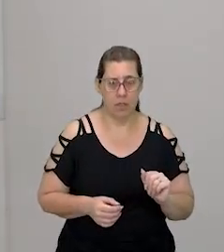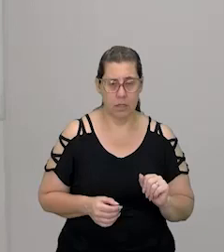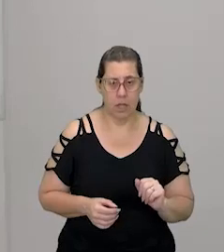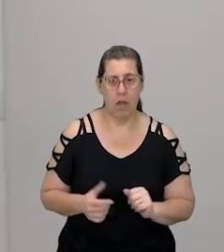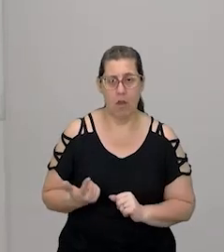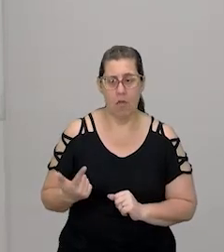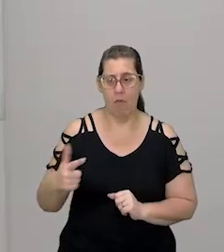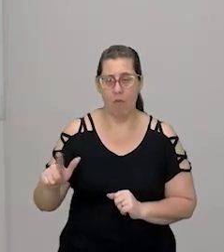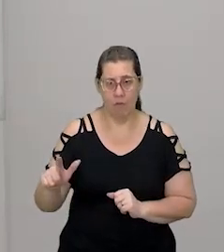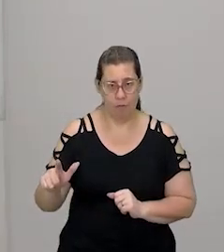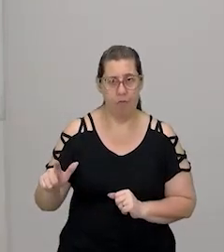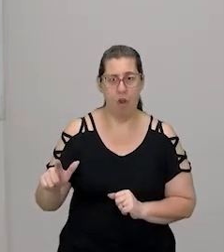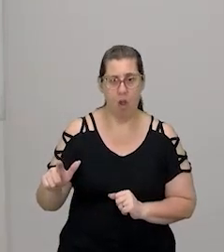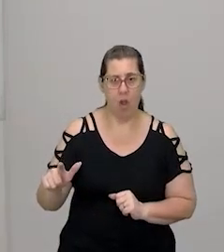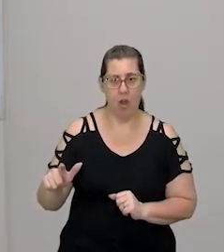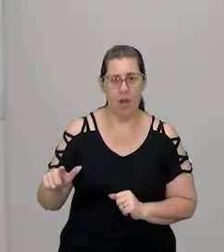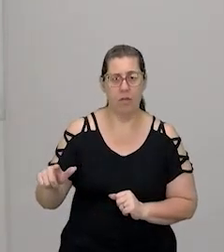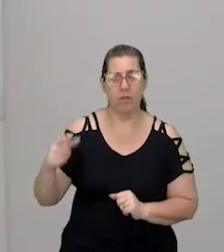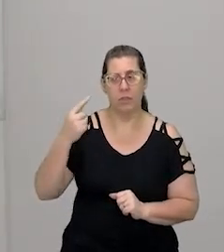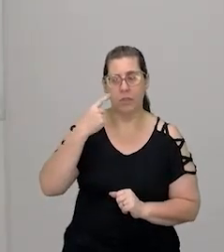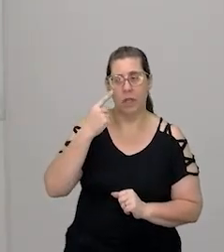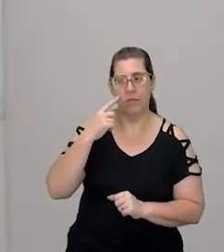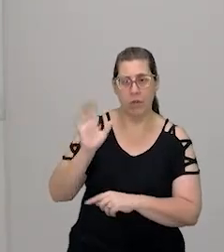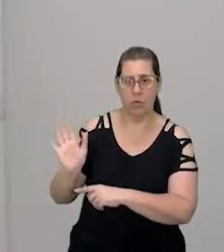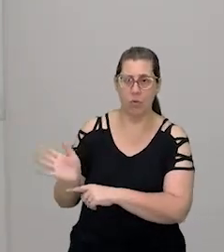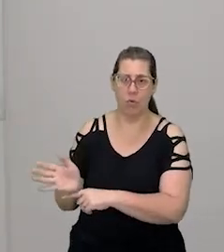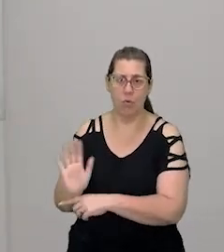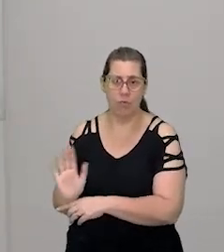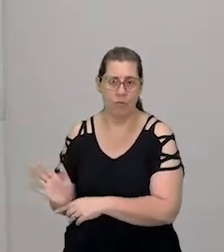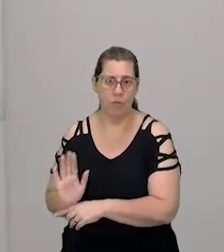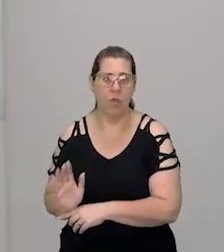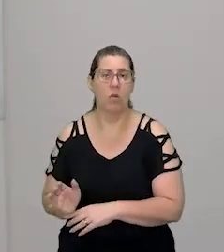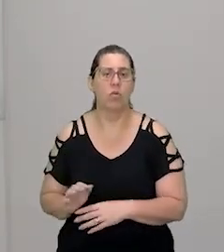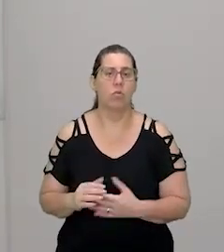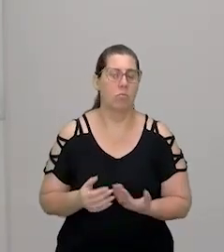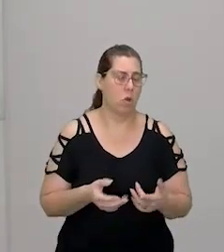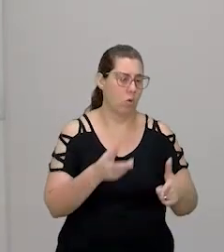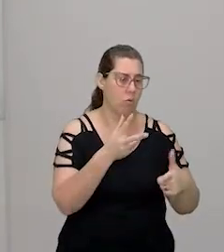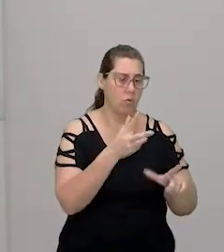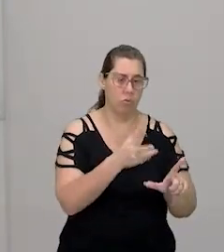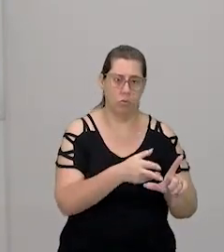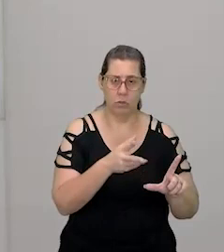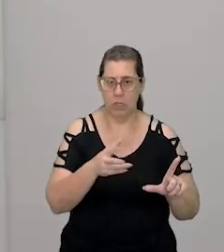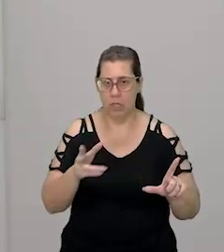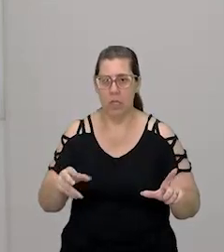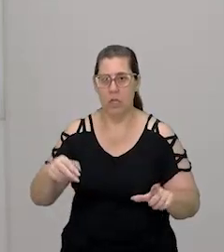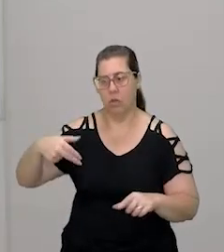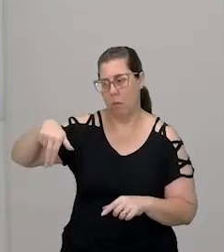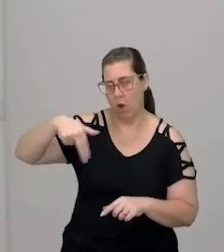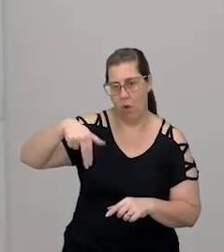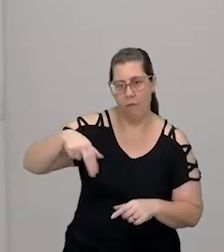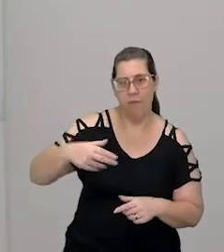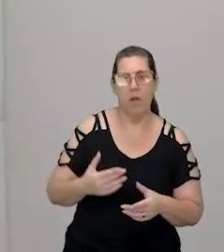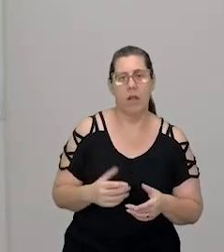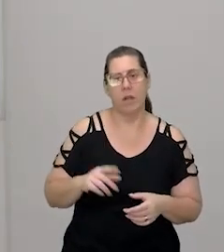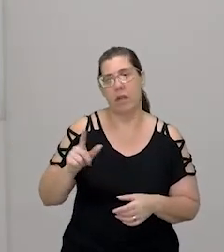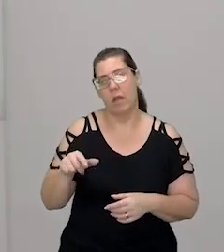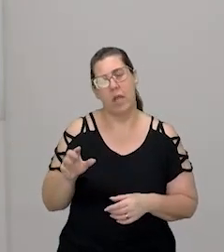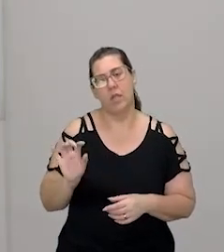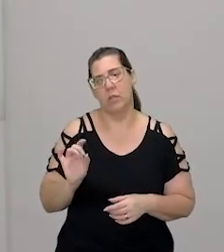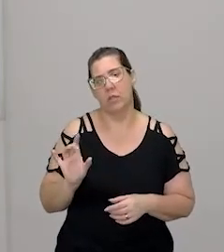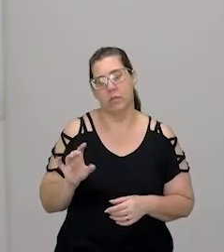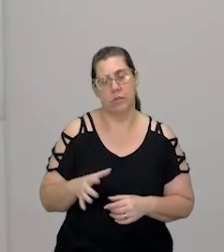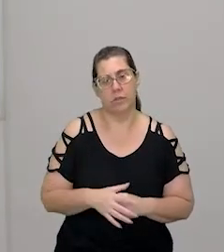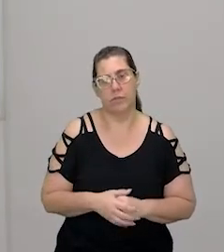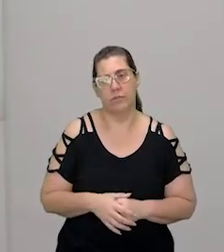fora da arte marcial. É um catar que você está vendo num filme, num seriado, numa novela, né? Que tem aquelas lutas e tal. Aquilo ali nada mais